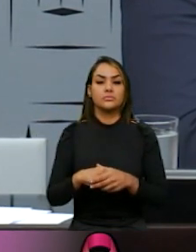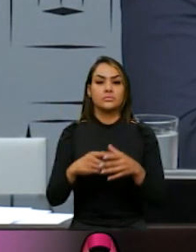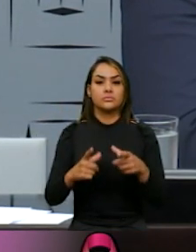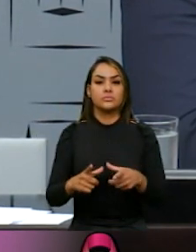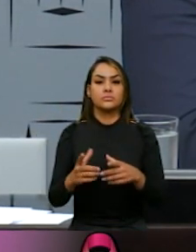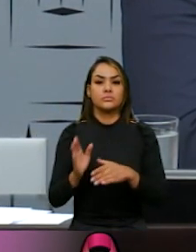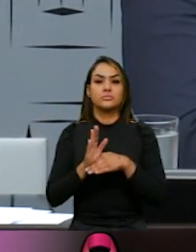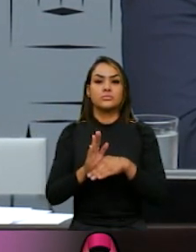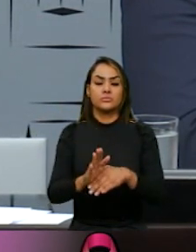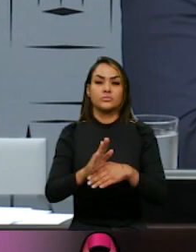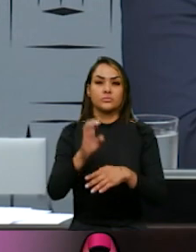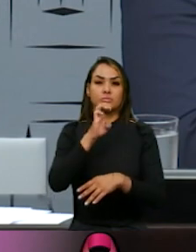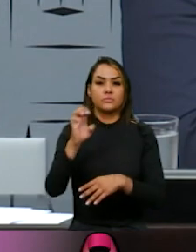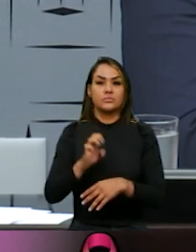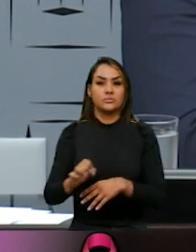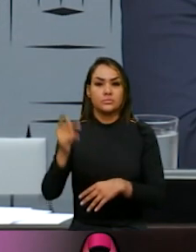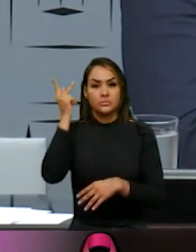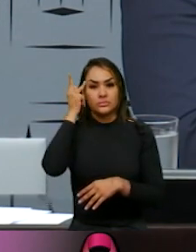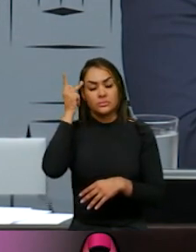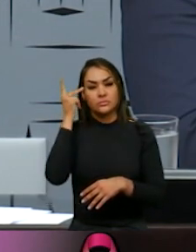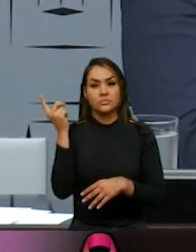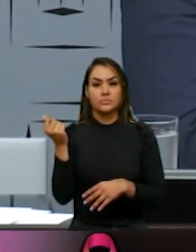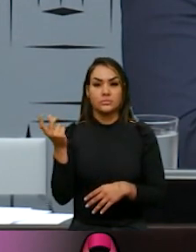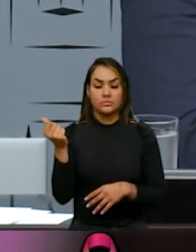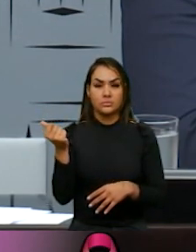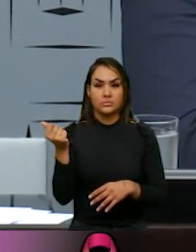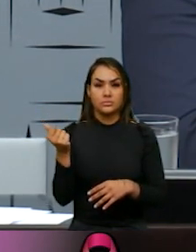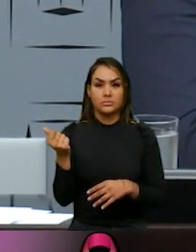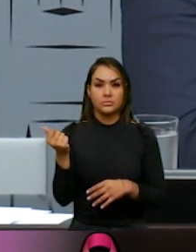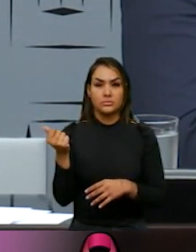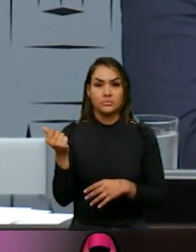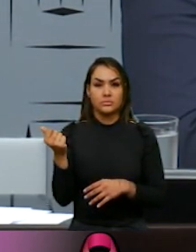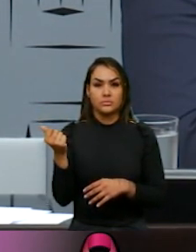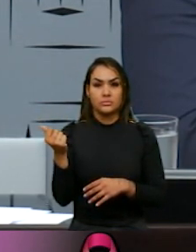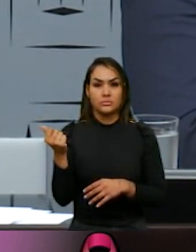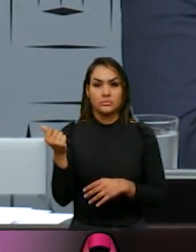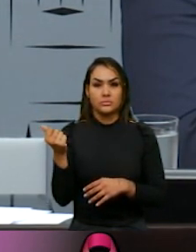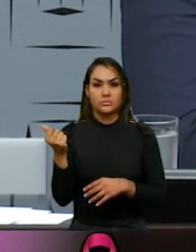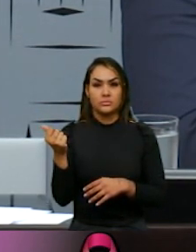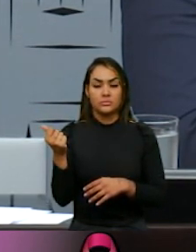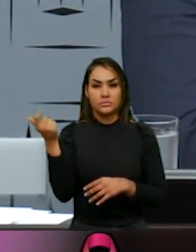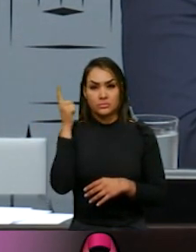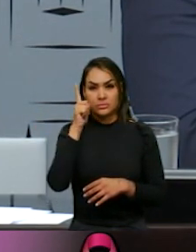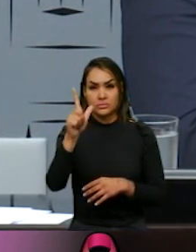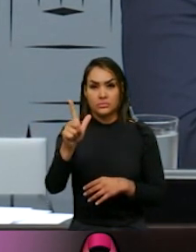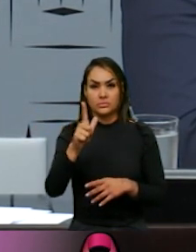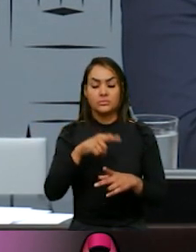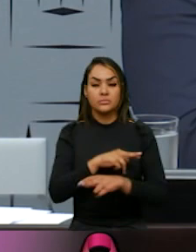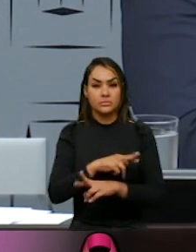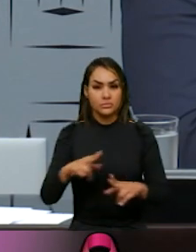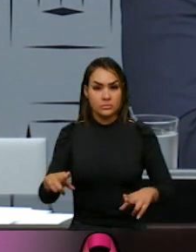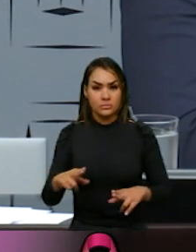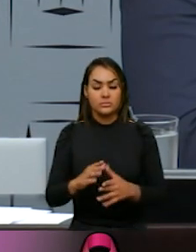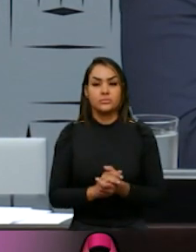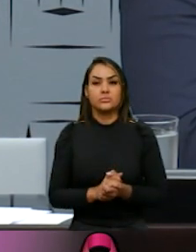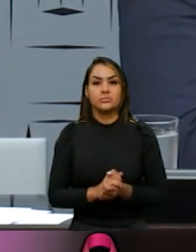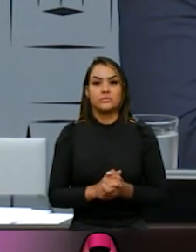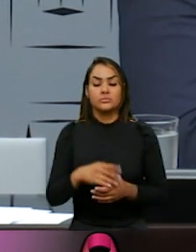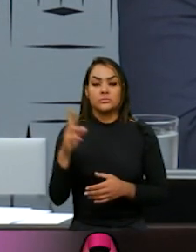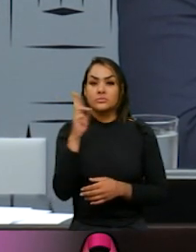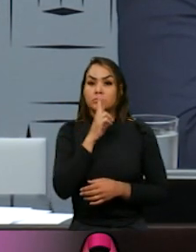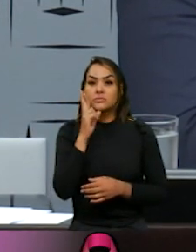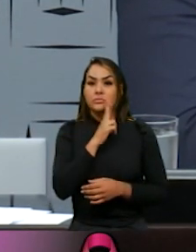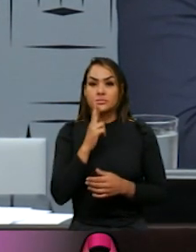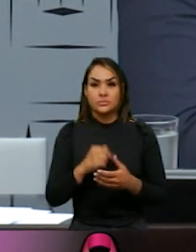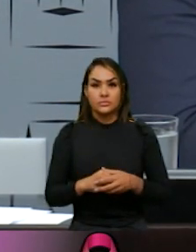São Paulo, operações de crédito com outorga de garantia e da outras providências.